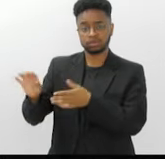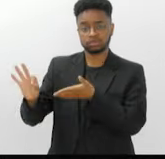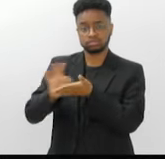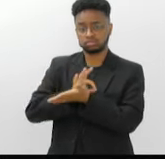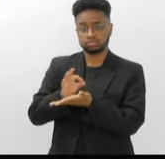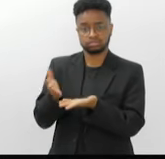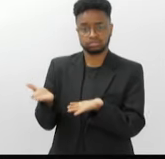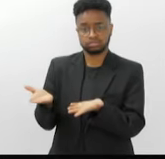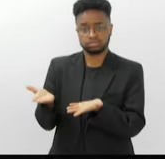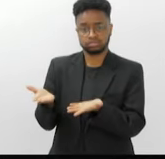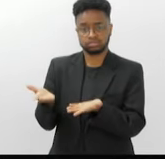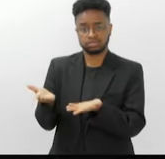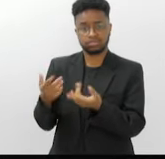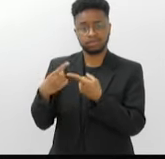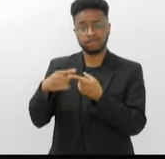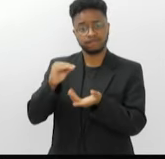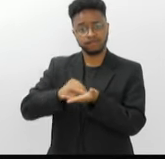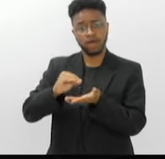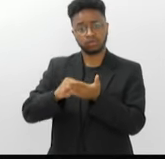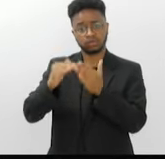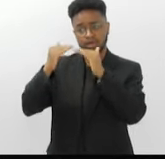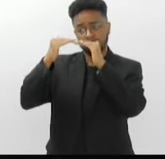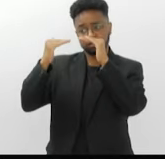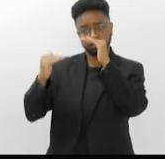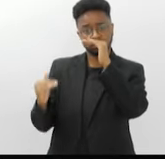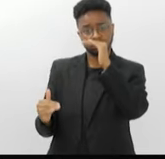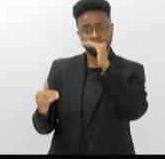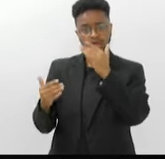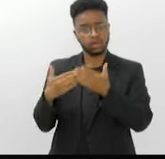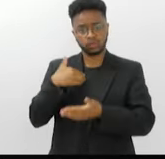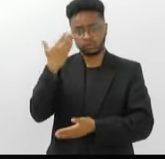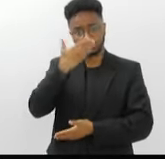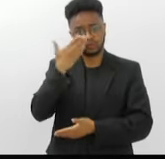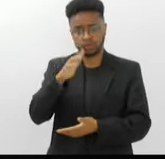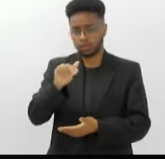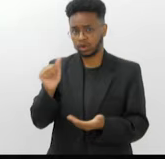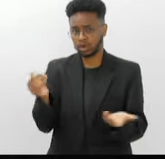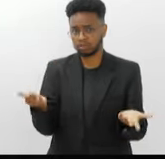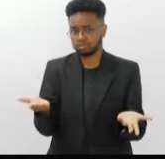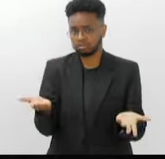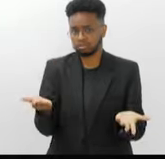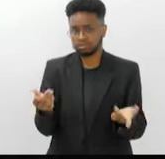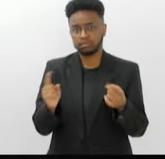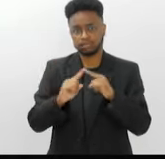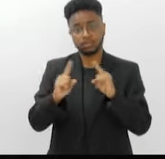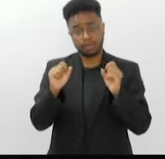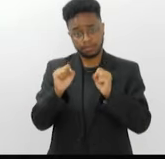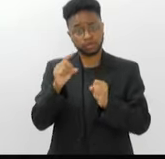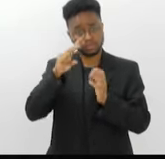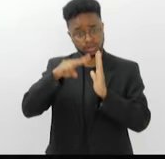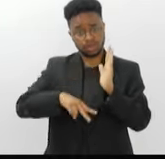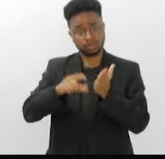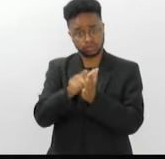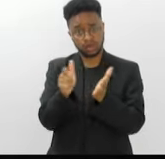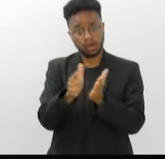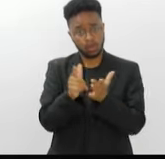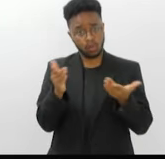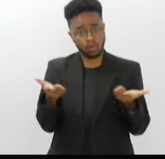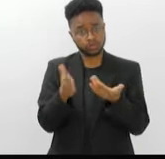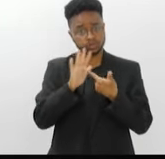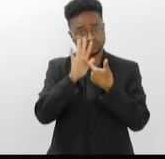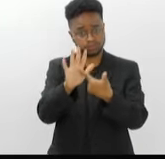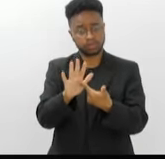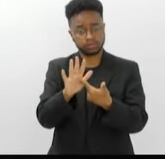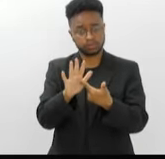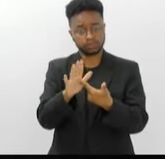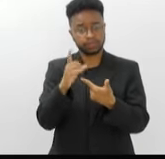de hierarquia? Eu nunca vi isso. Mas tá, só pode pegar o Correio da Manhã de hoje, tem a chamada na